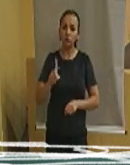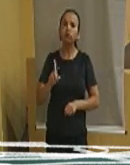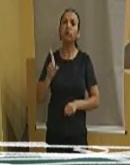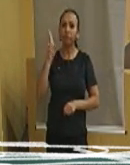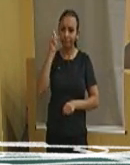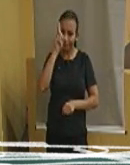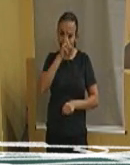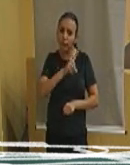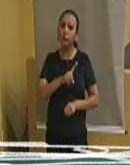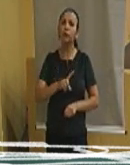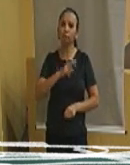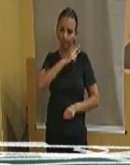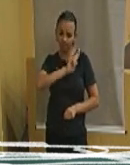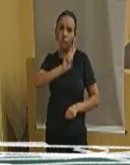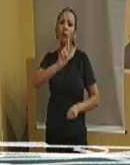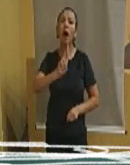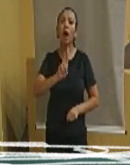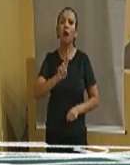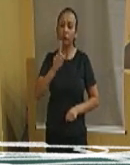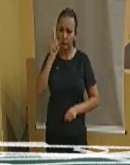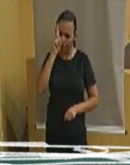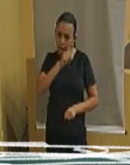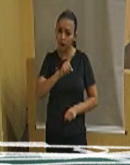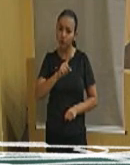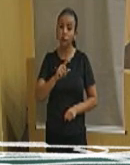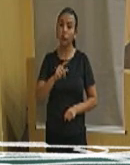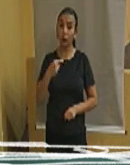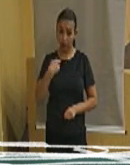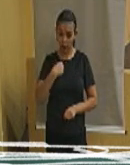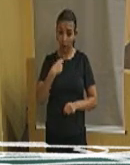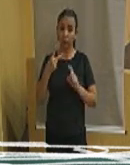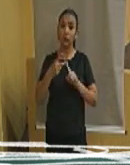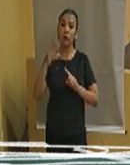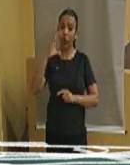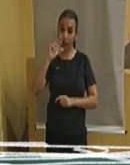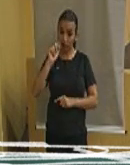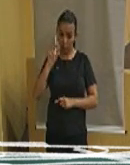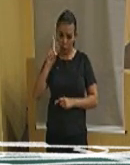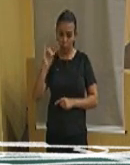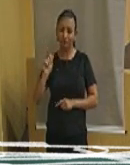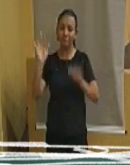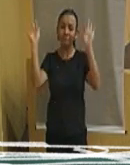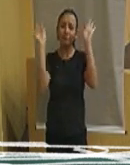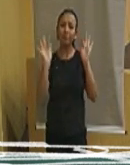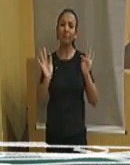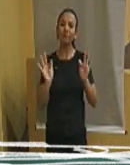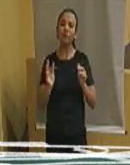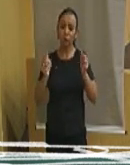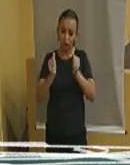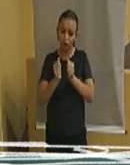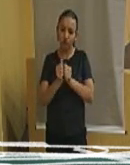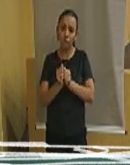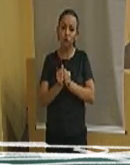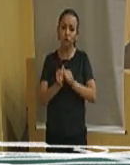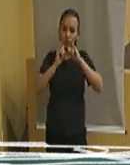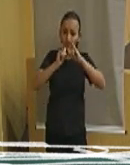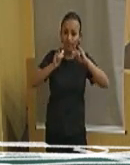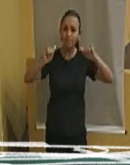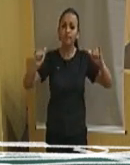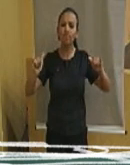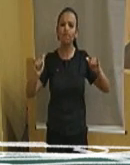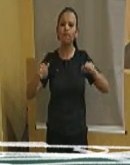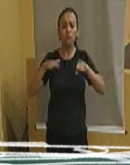tarefa, Cláudia e eu estamos muito felizes de participar dessa campanha, de dialogar,